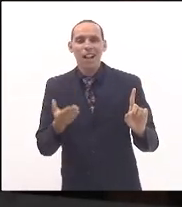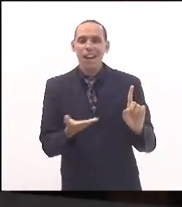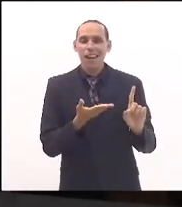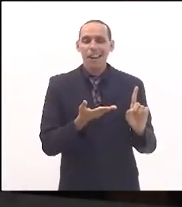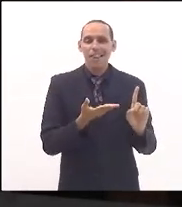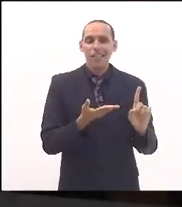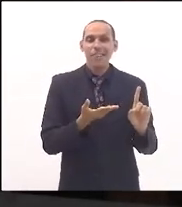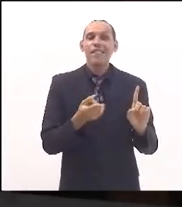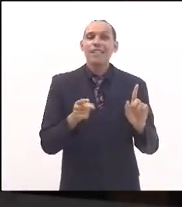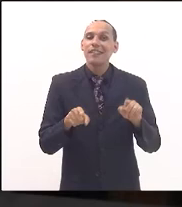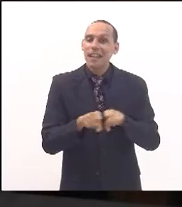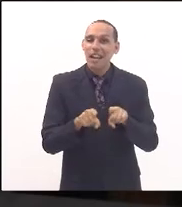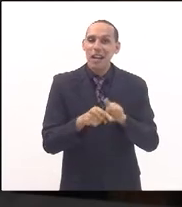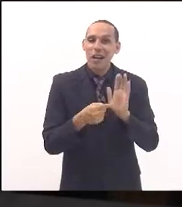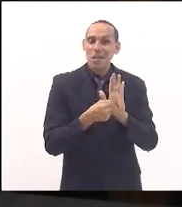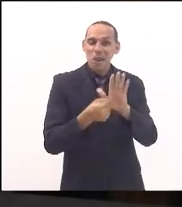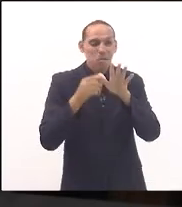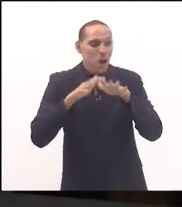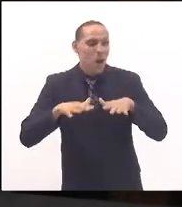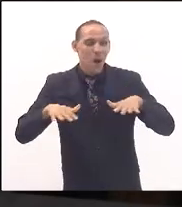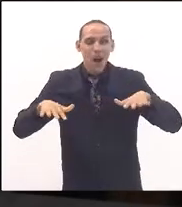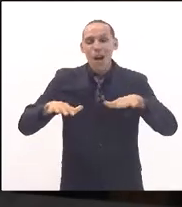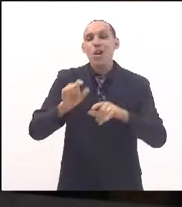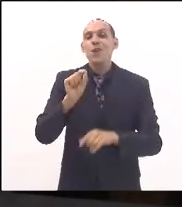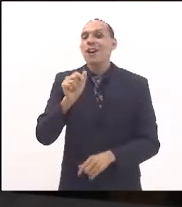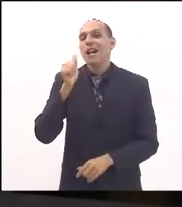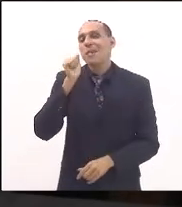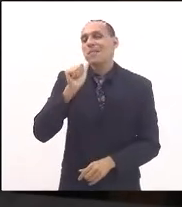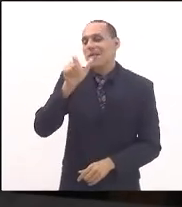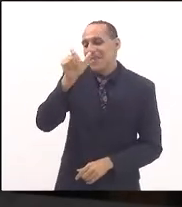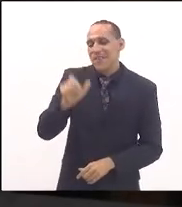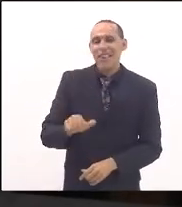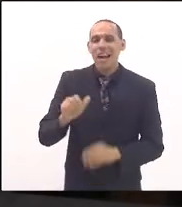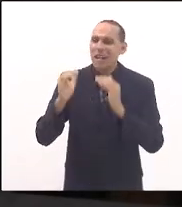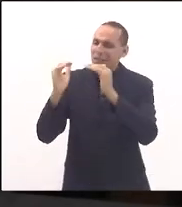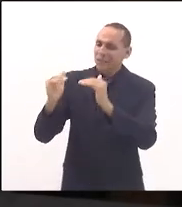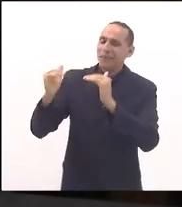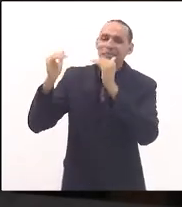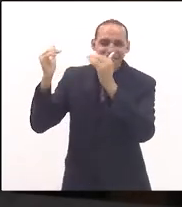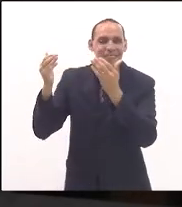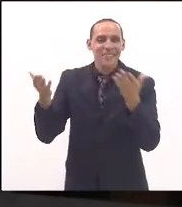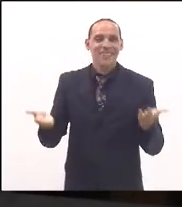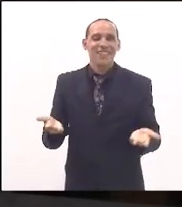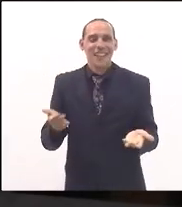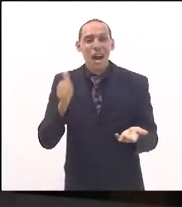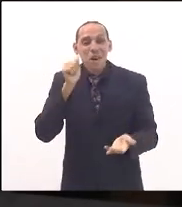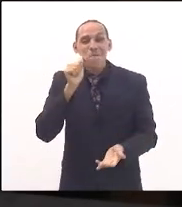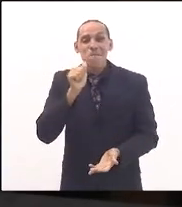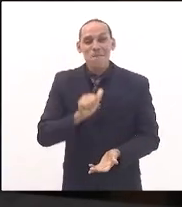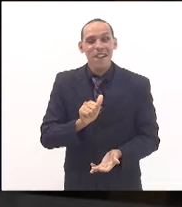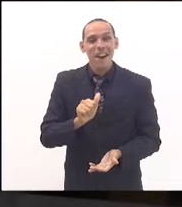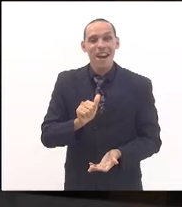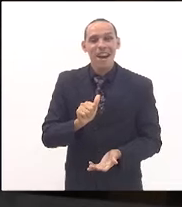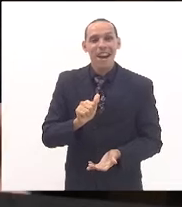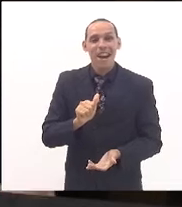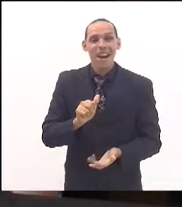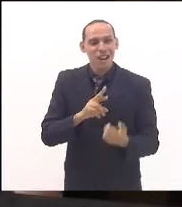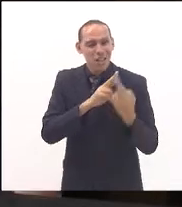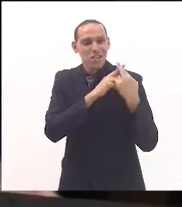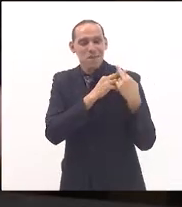colocar publicamente que a mulher é um ser superior a mulher responsável